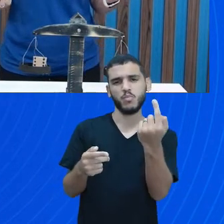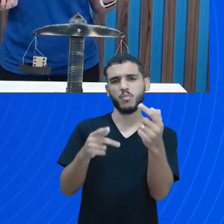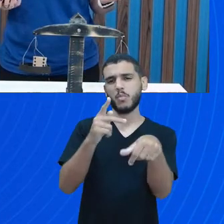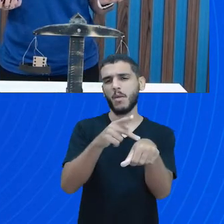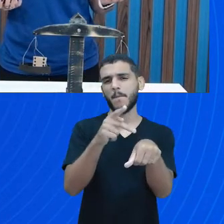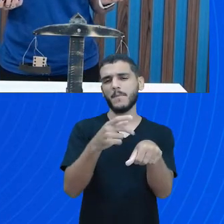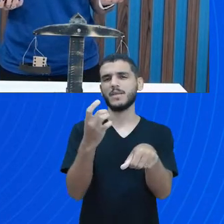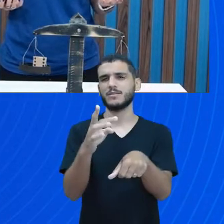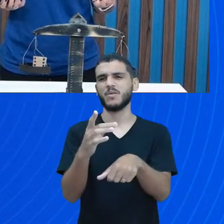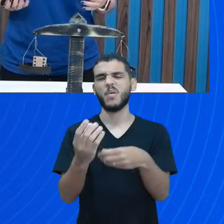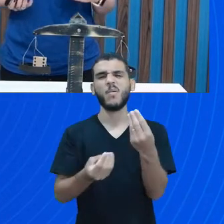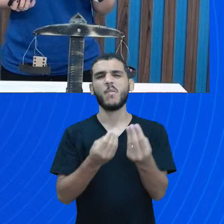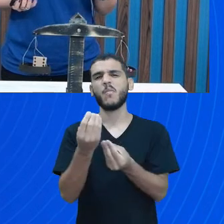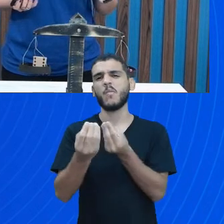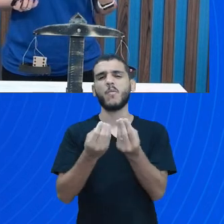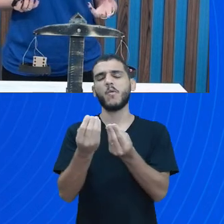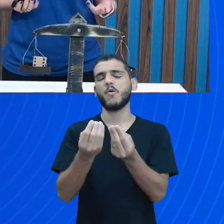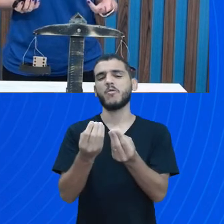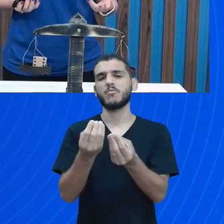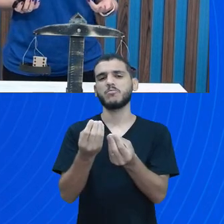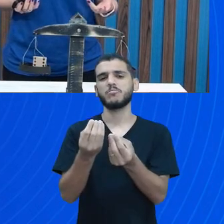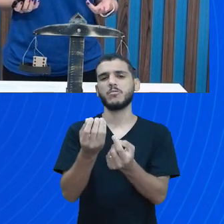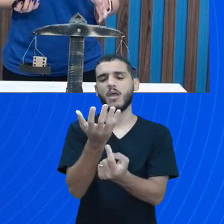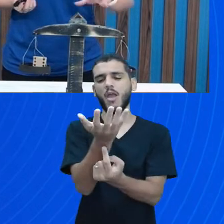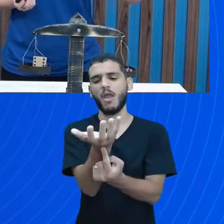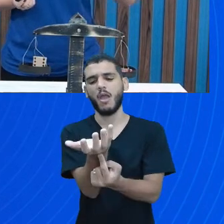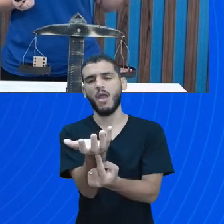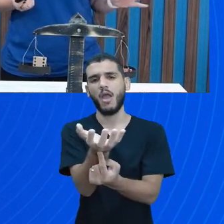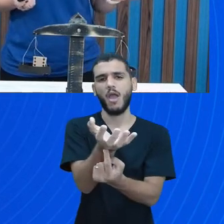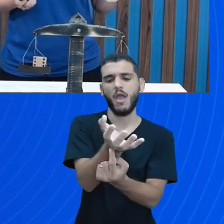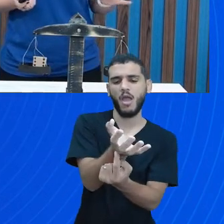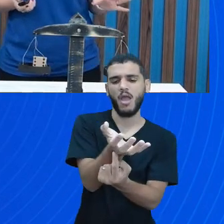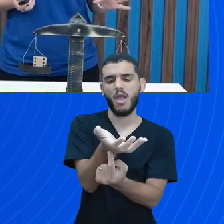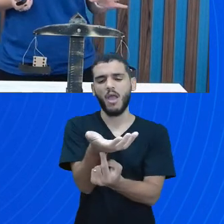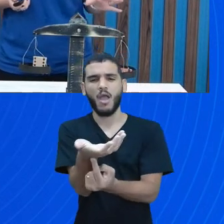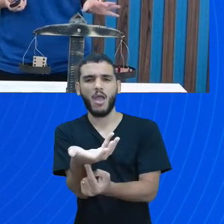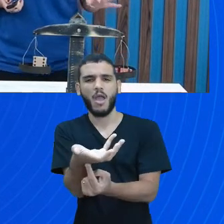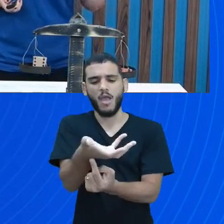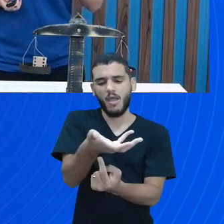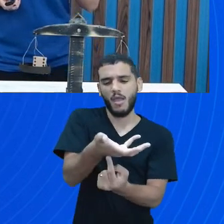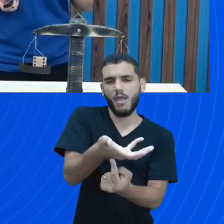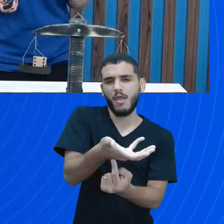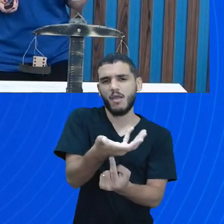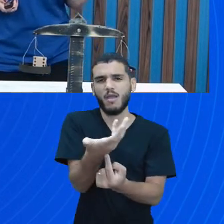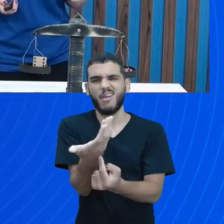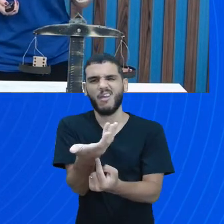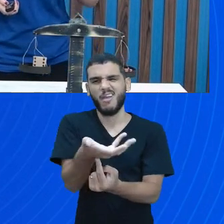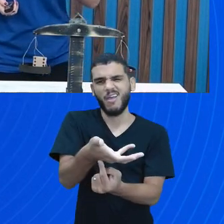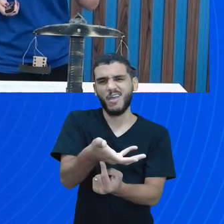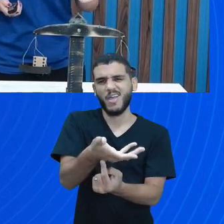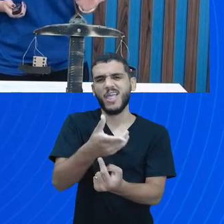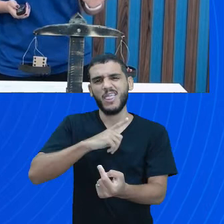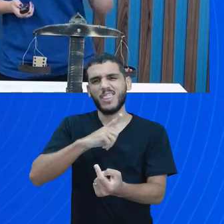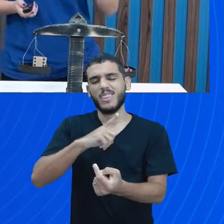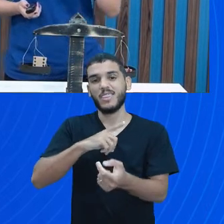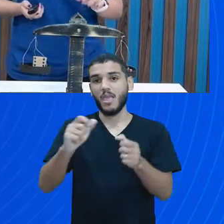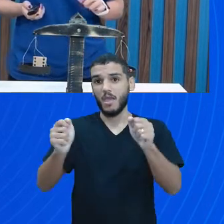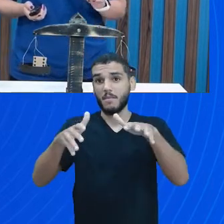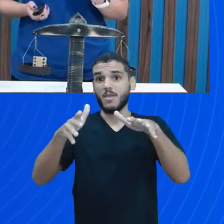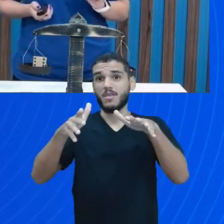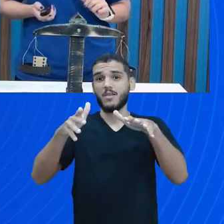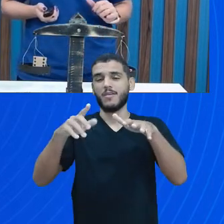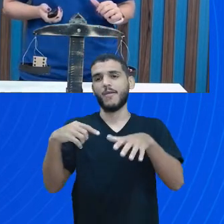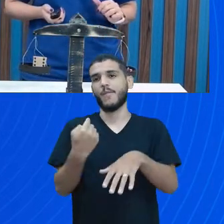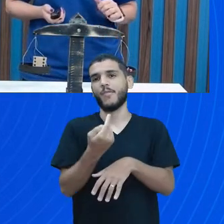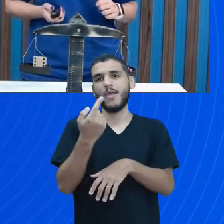estão equilibradas? Qual é o segredo? Será que tem uma mágica aí? A gente vai entender isso já já aqui